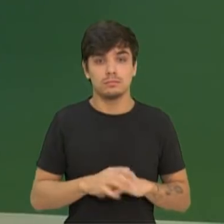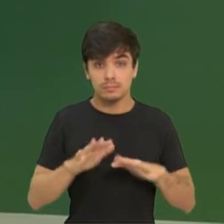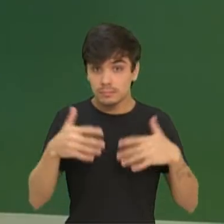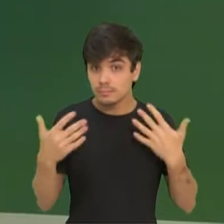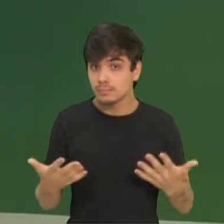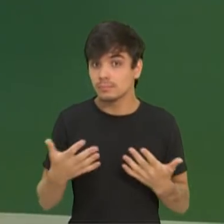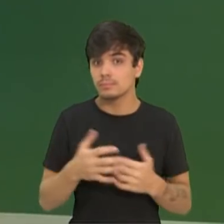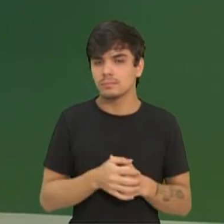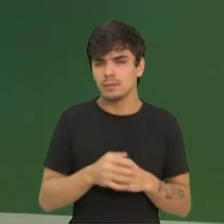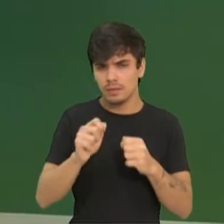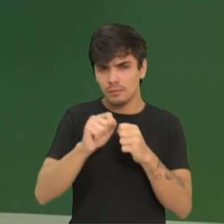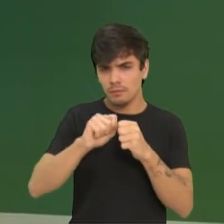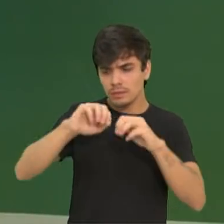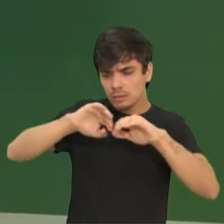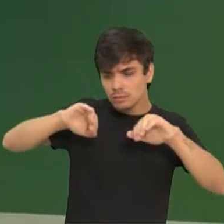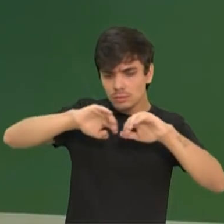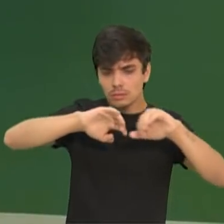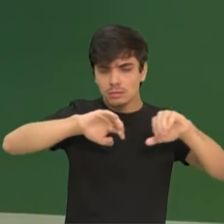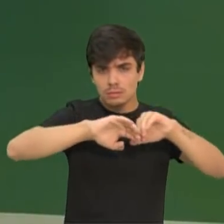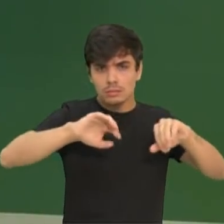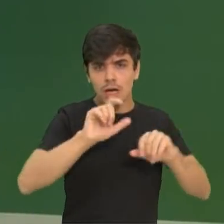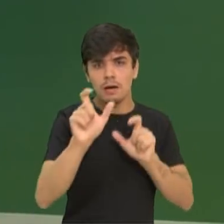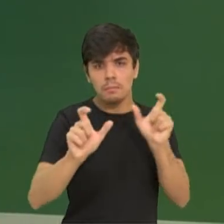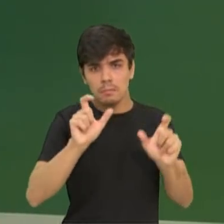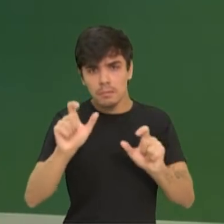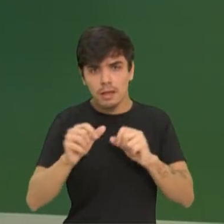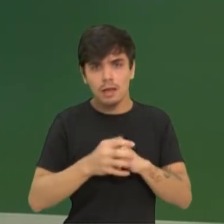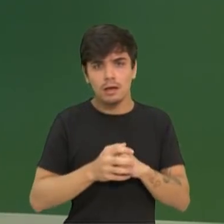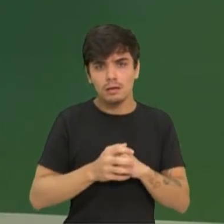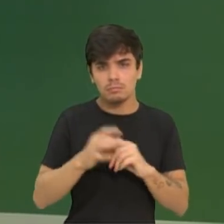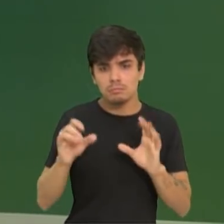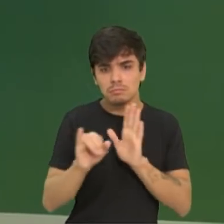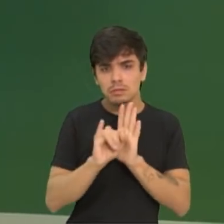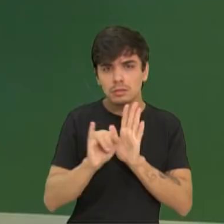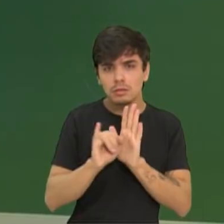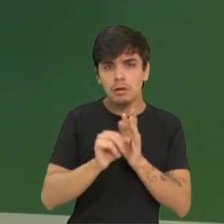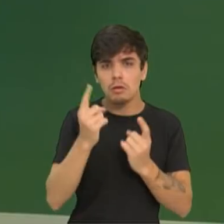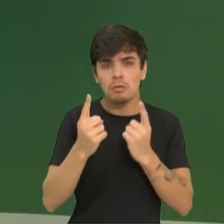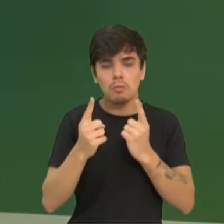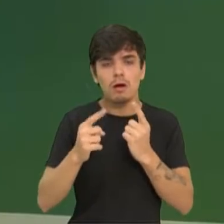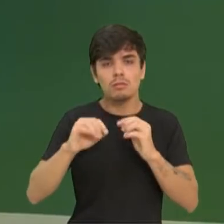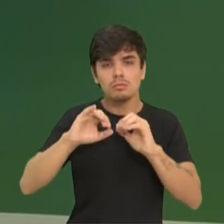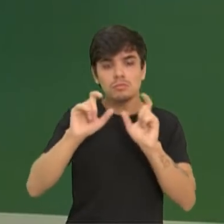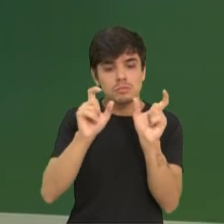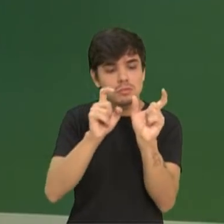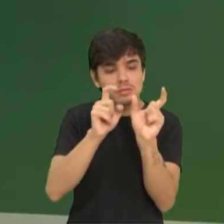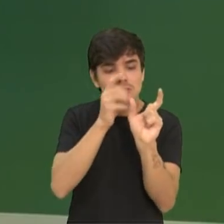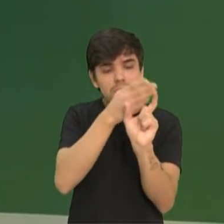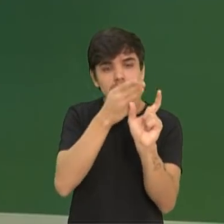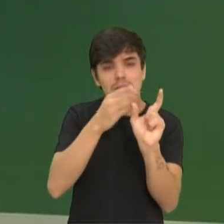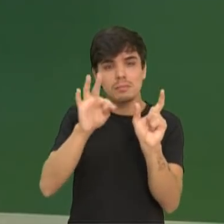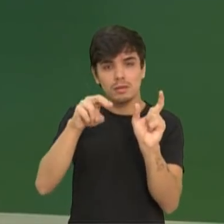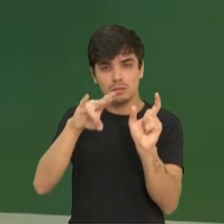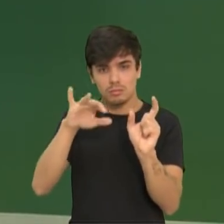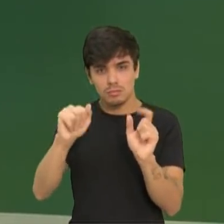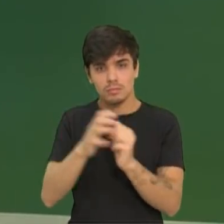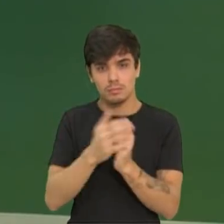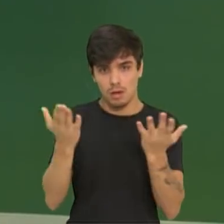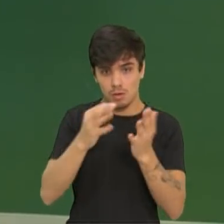Então, fez a separação dessas palavras, identificou qual é a sílaba tônica? Vamos corrigir.